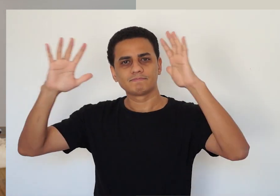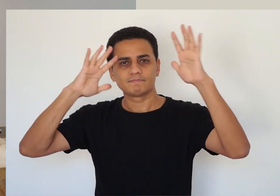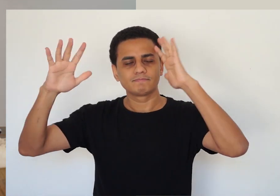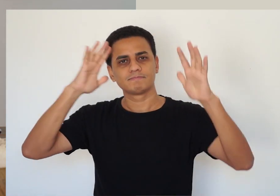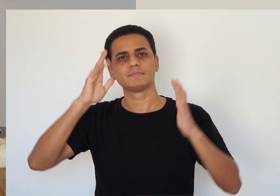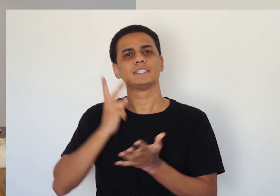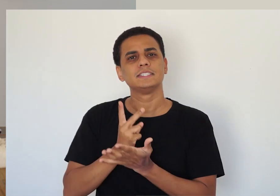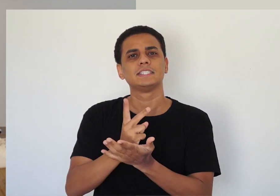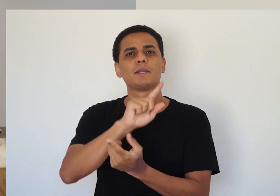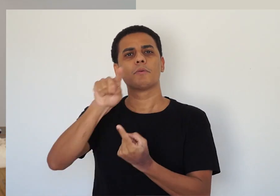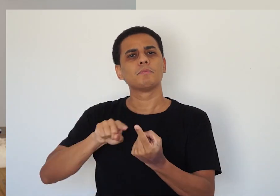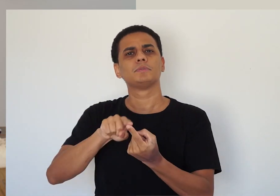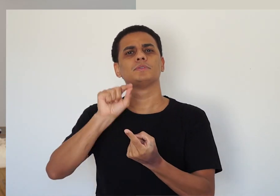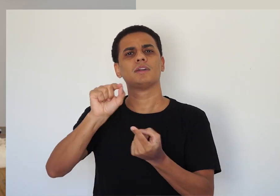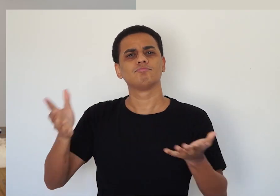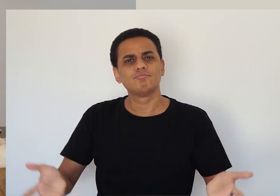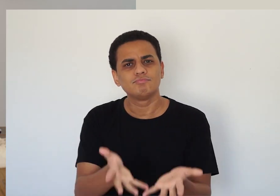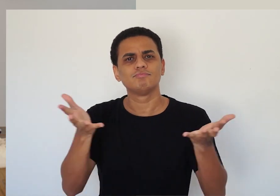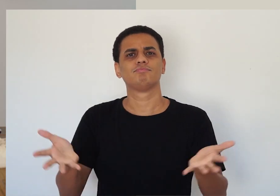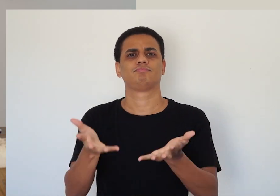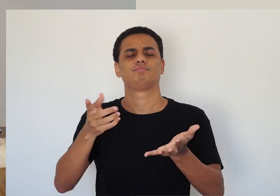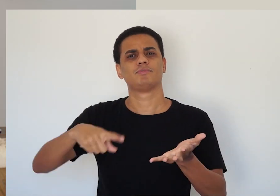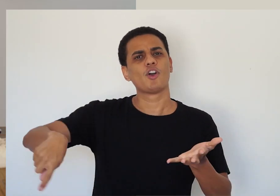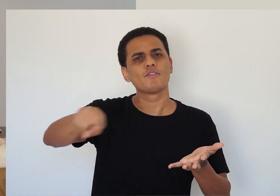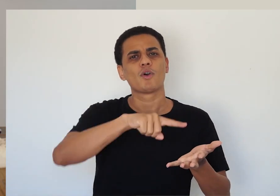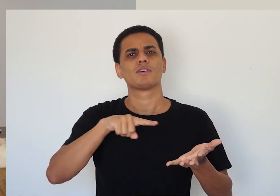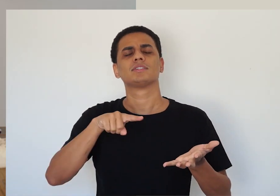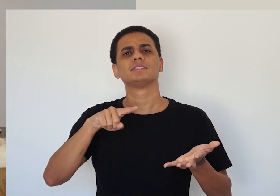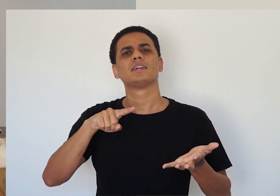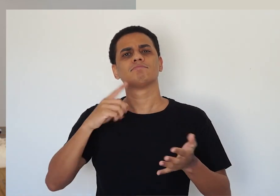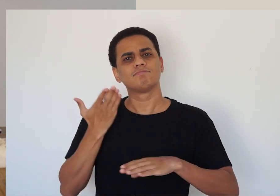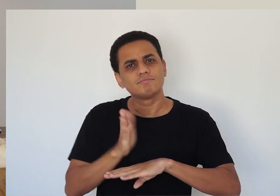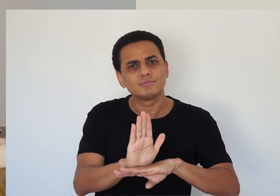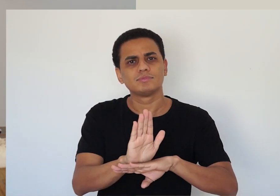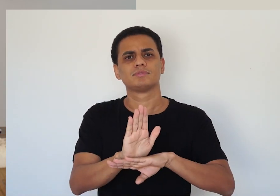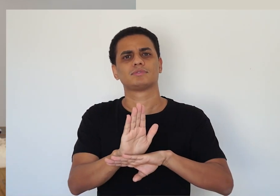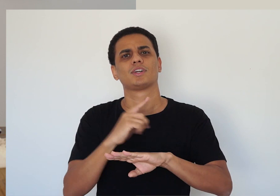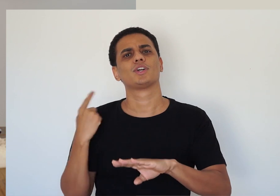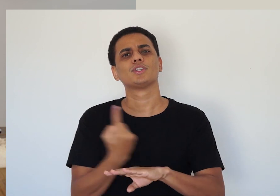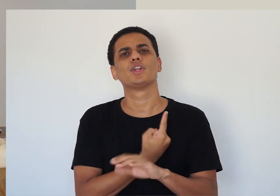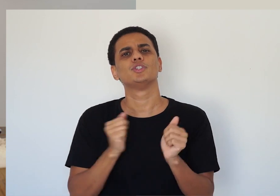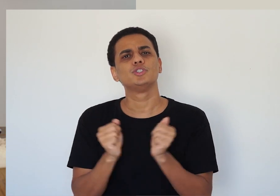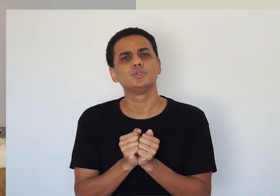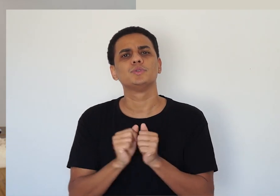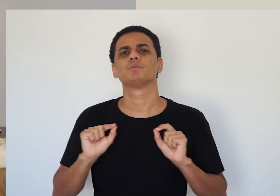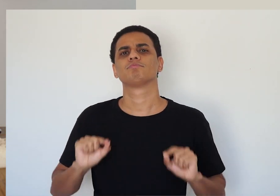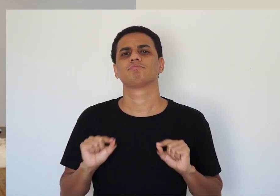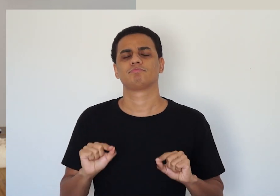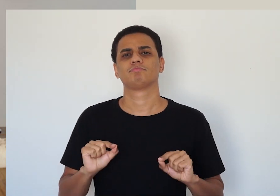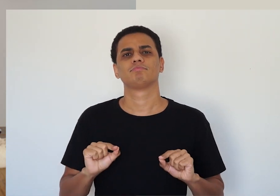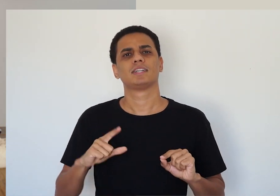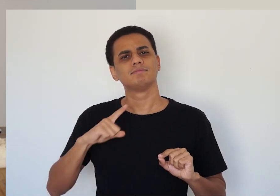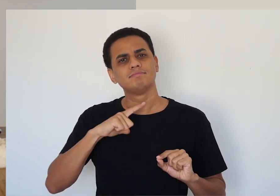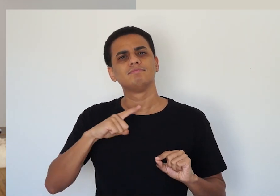que tem sido sempre uma palavra de encorajamento, tentando ajudar você e juntos, todos nós, encontrando